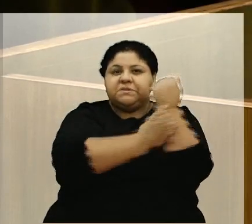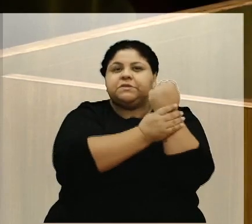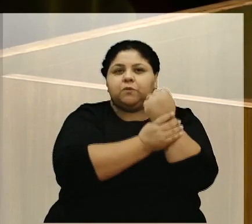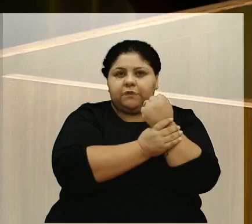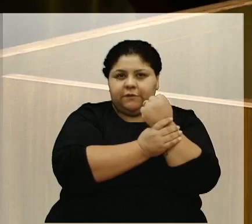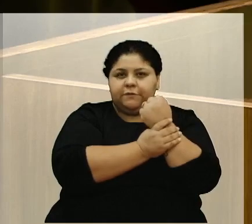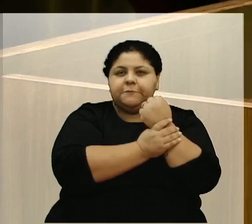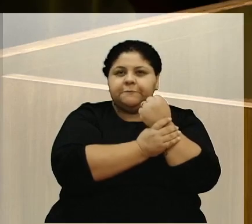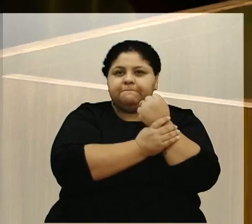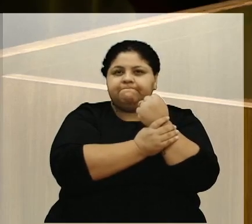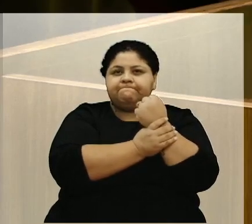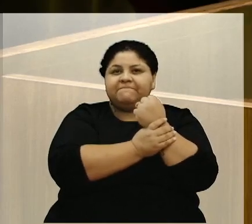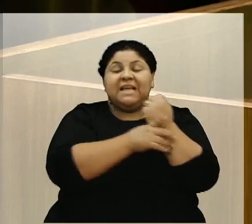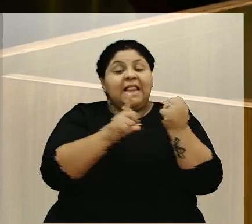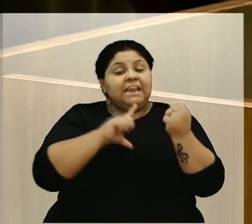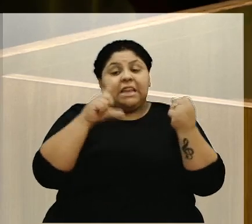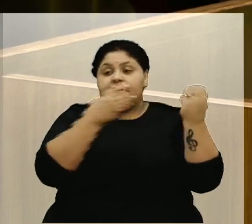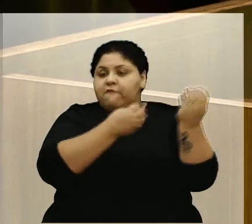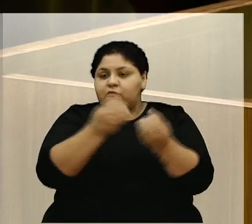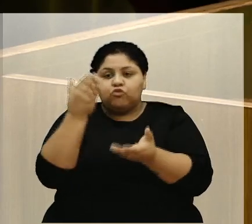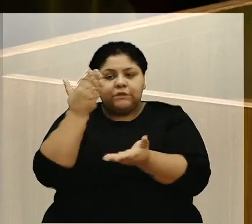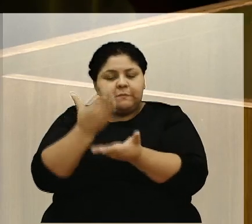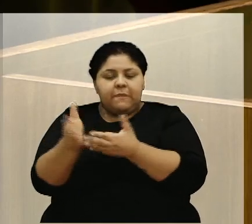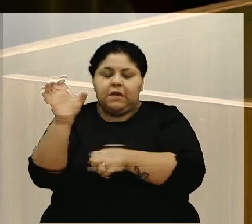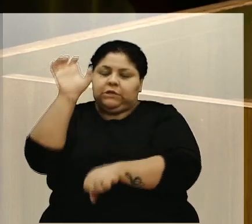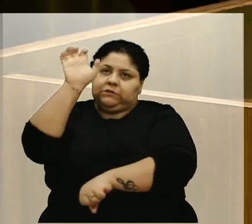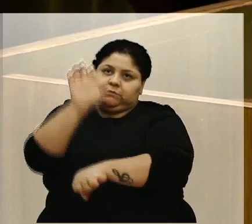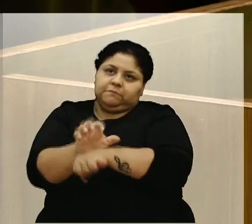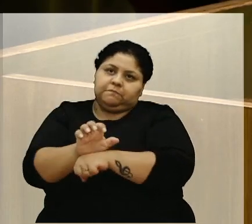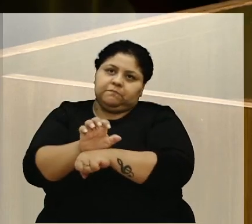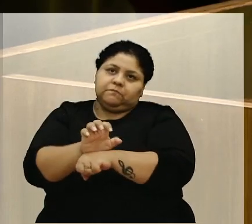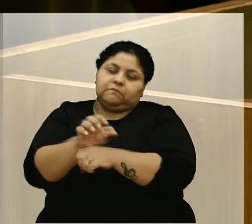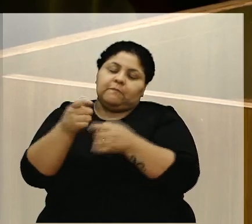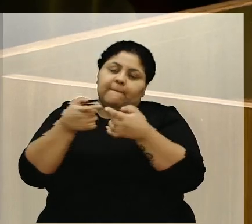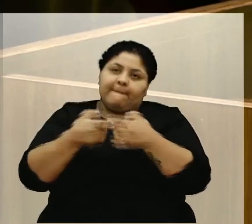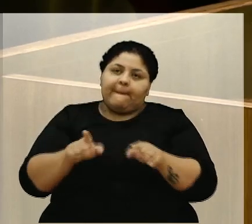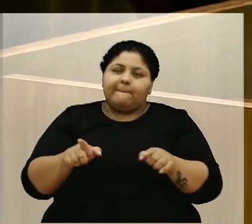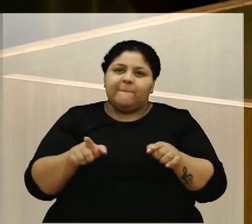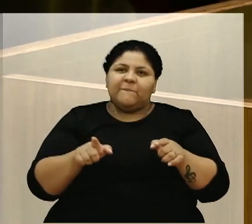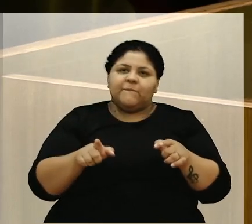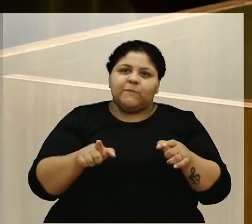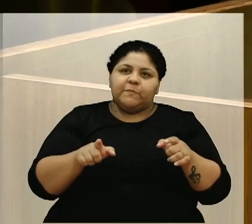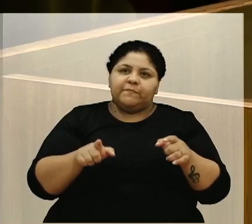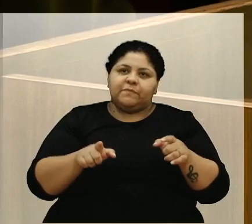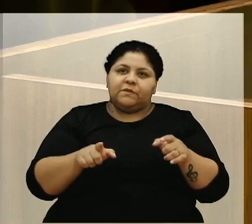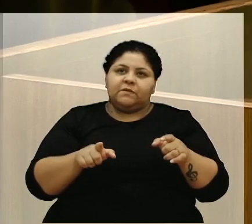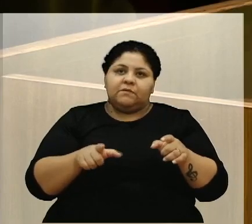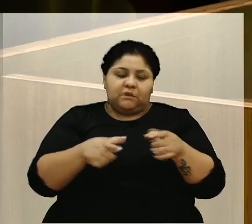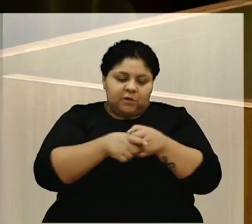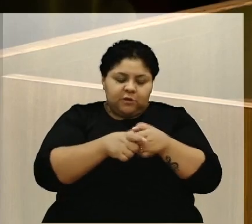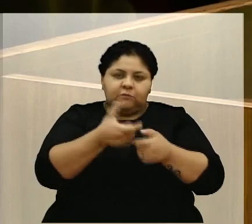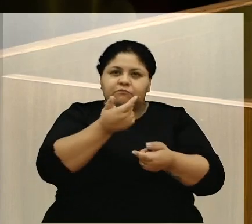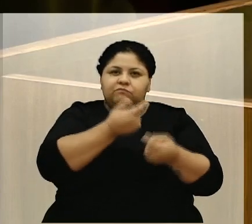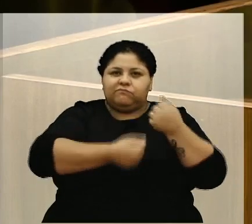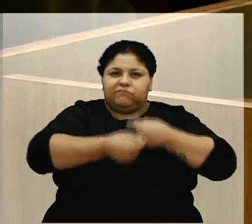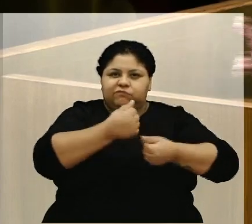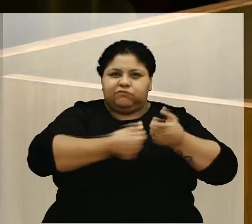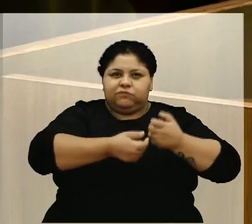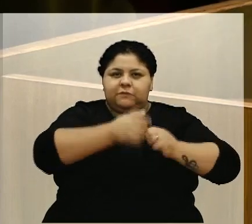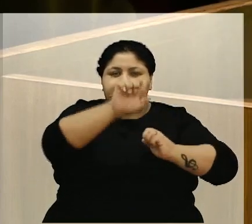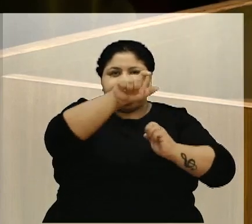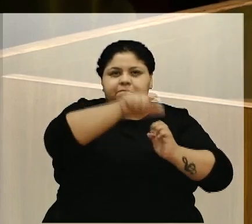Porque teve muitas perdas no Estado, mas os pequenos negócios, as pequenas empresas,